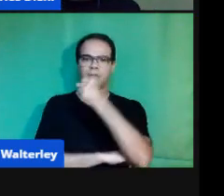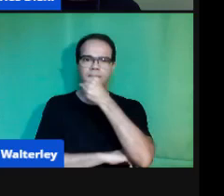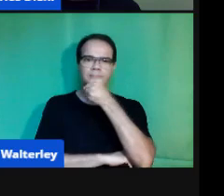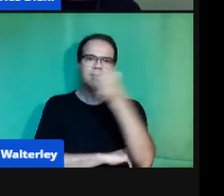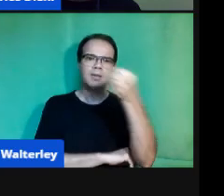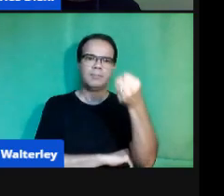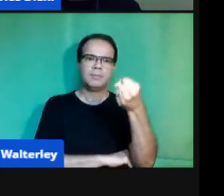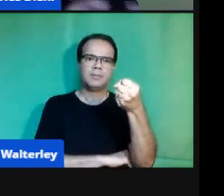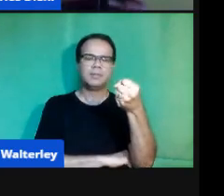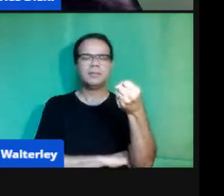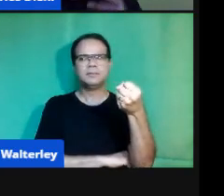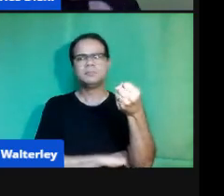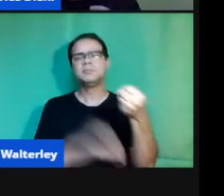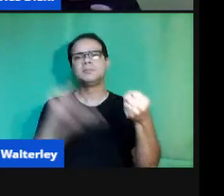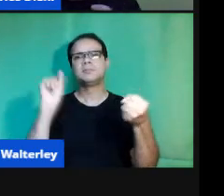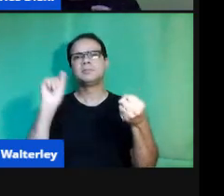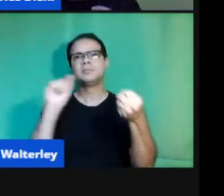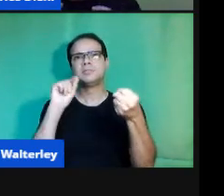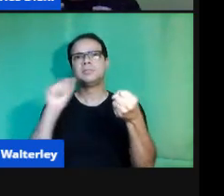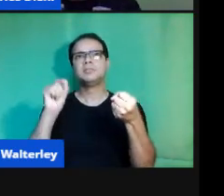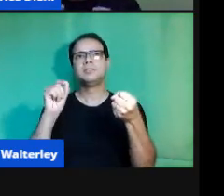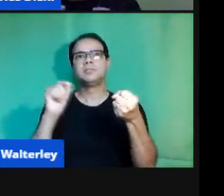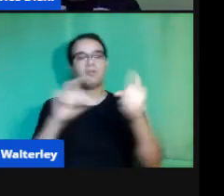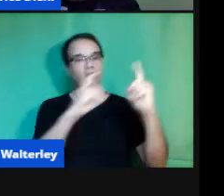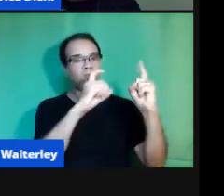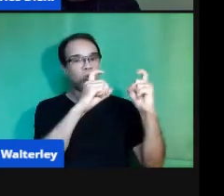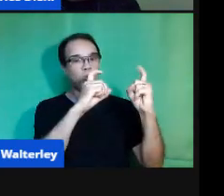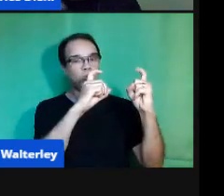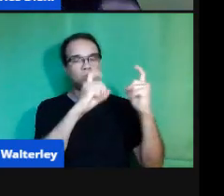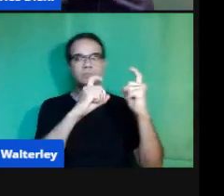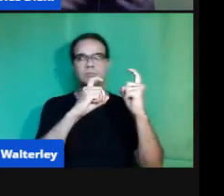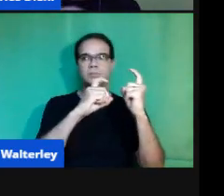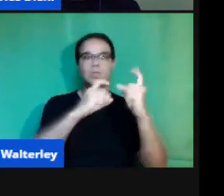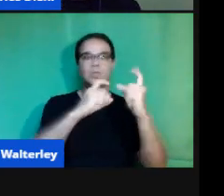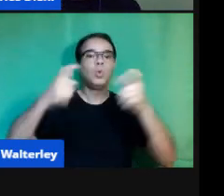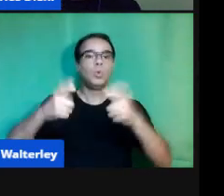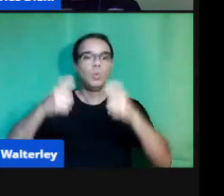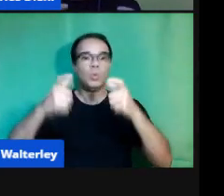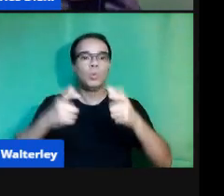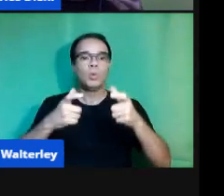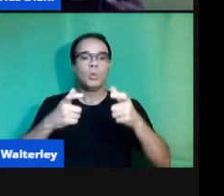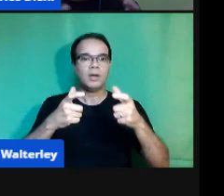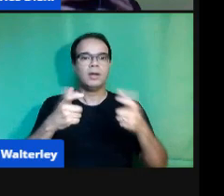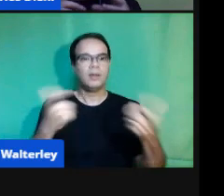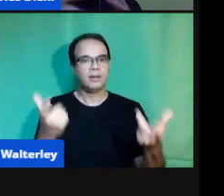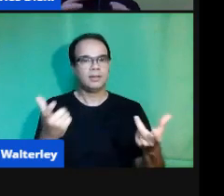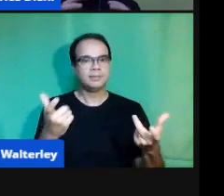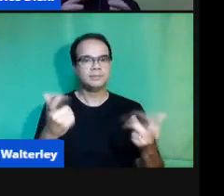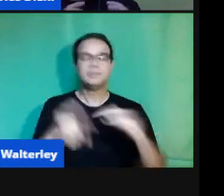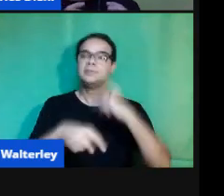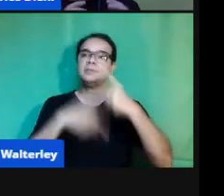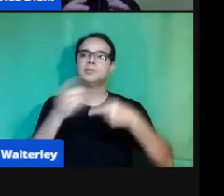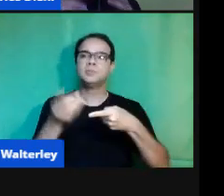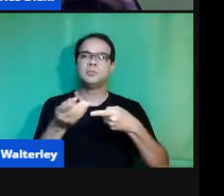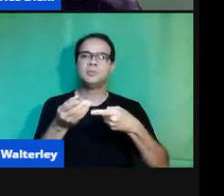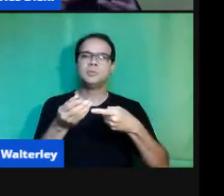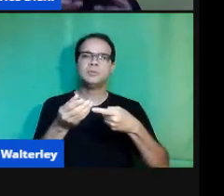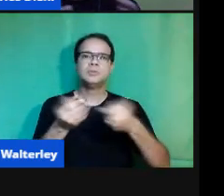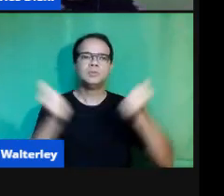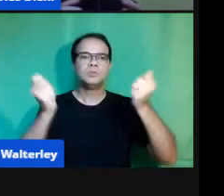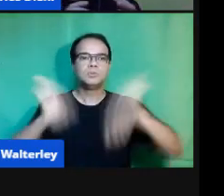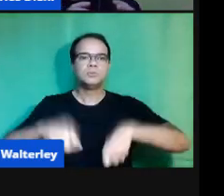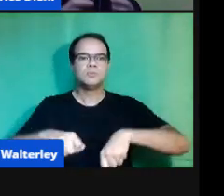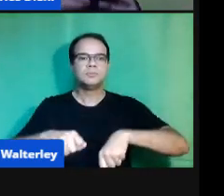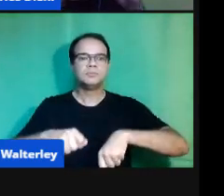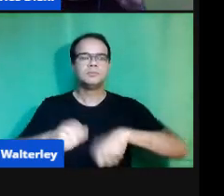gostaria de ter, onde você gostaria de gravar e qual o resultado que você gostaria de obter com isso. Que ideia